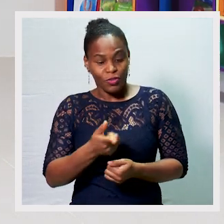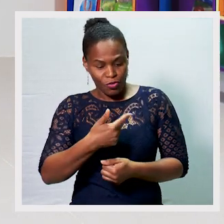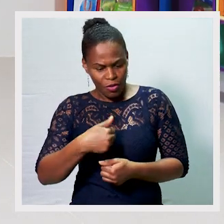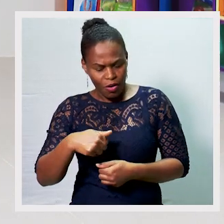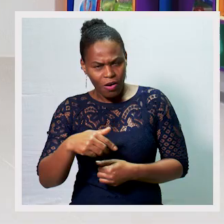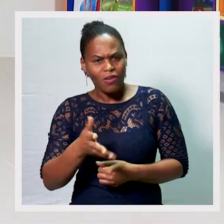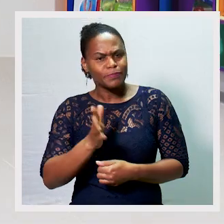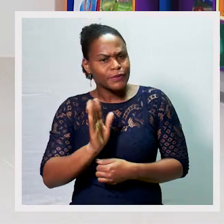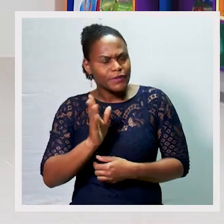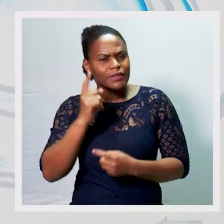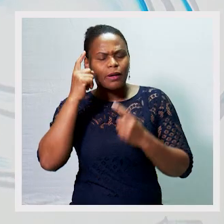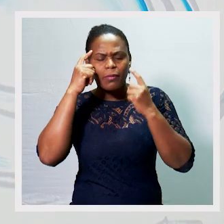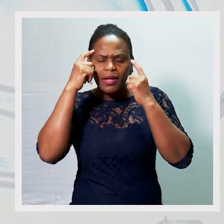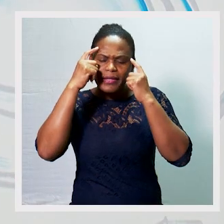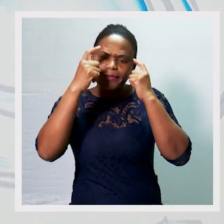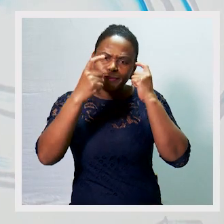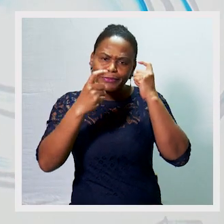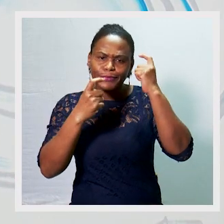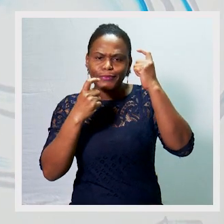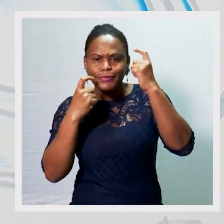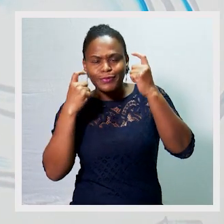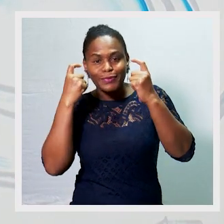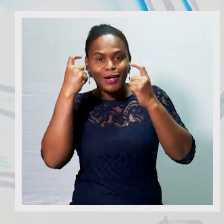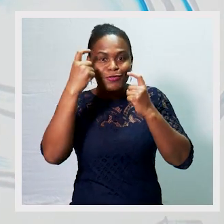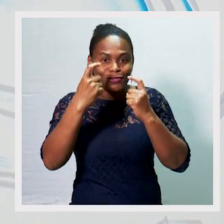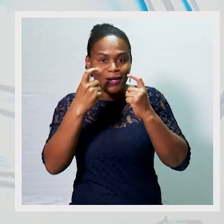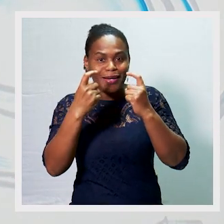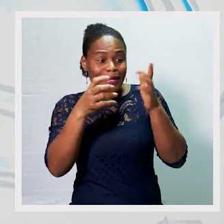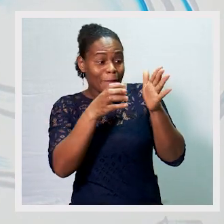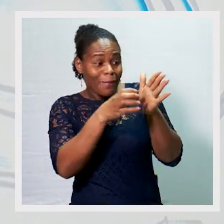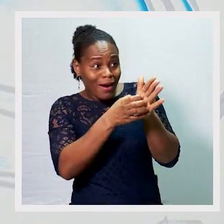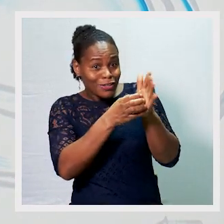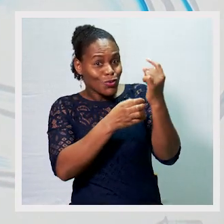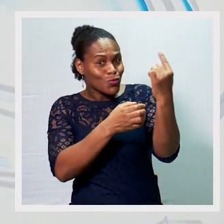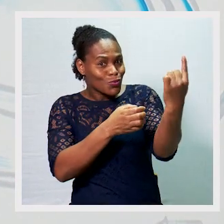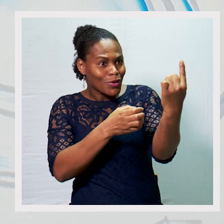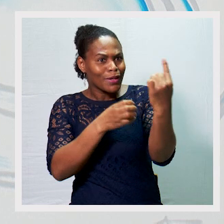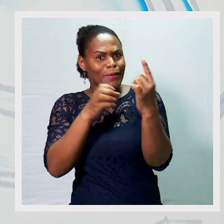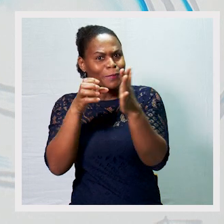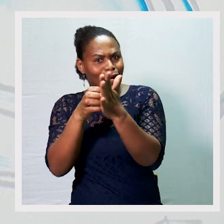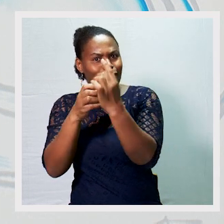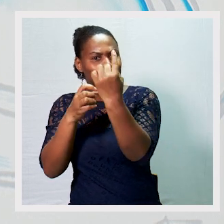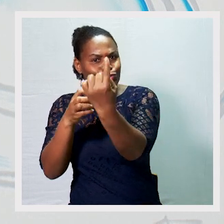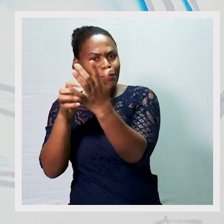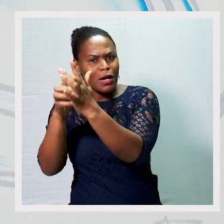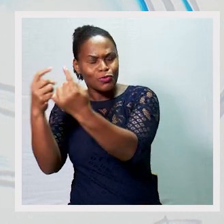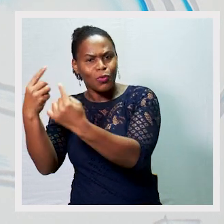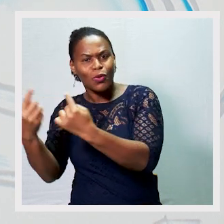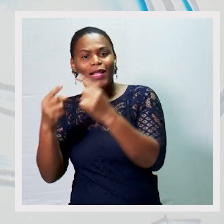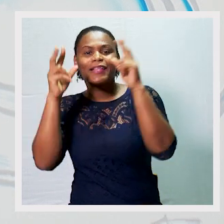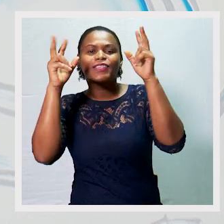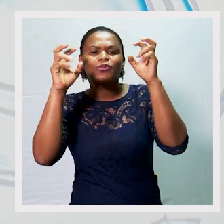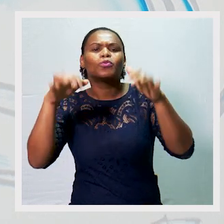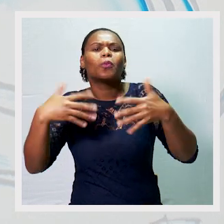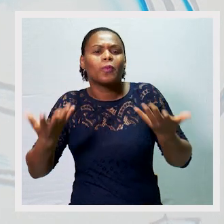vamos ter que pensar nos títulos para cada uma dessas imagens.